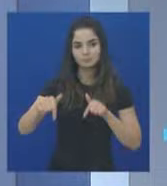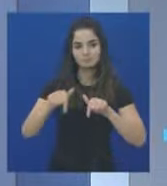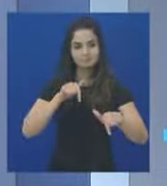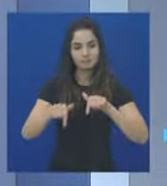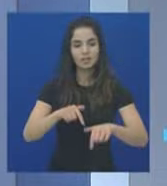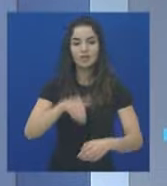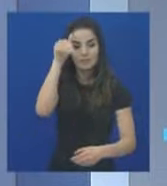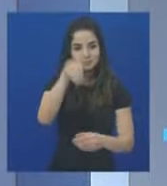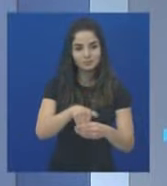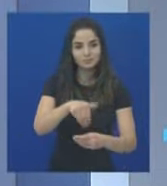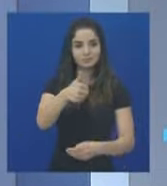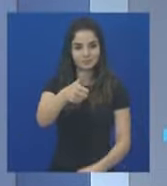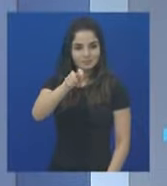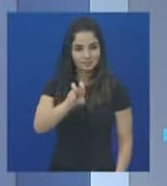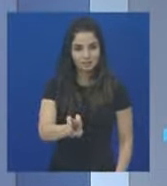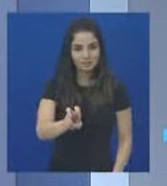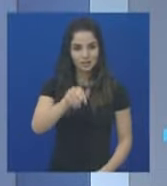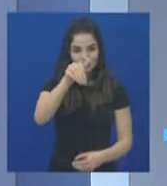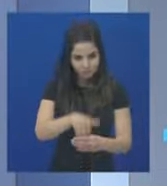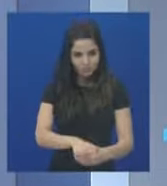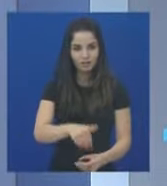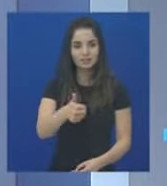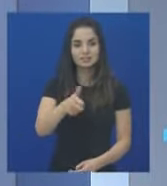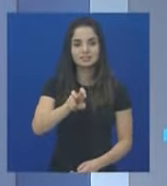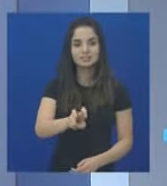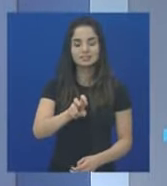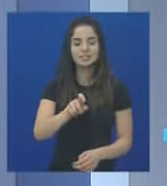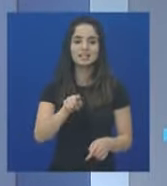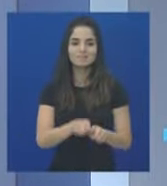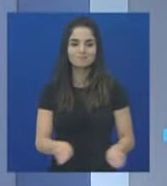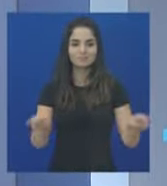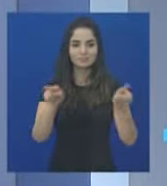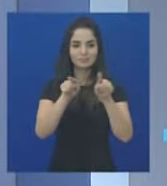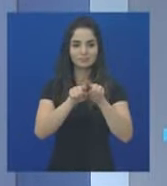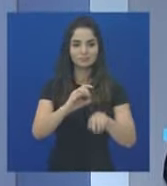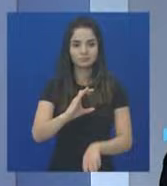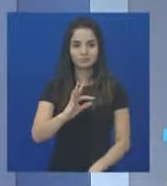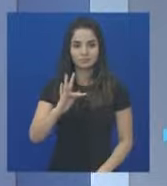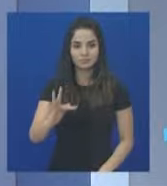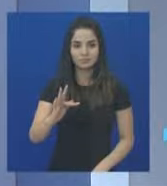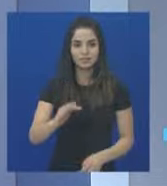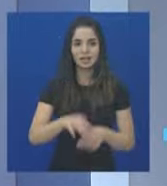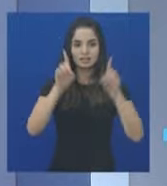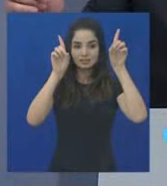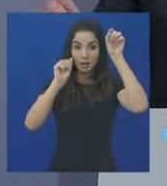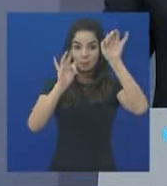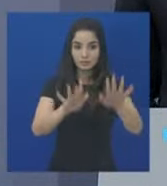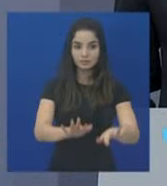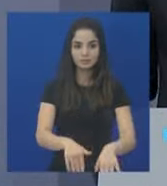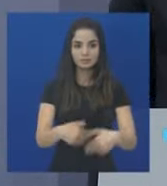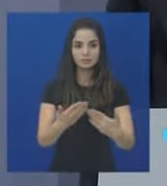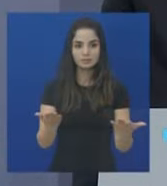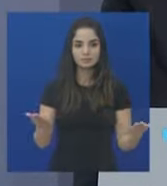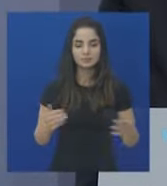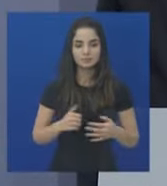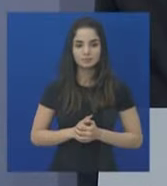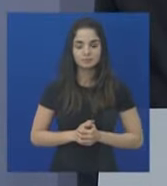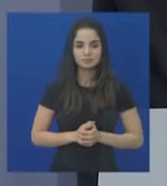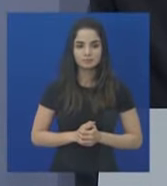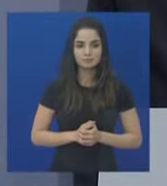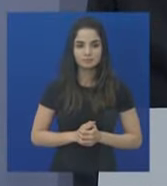Vote 15! Vote o 15 pela reconstrução da cidade de Cabo Frio. Deus abençoe a todos e a vitória é nossa. Seu tempo,